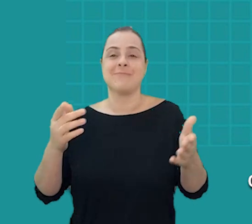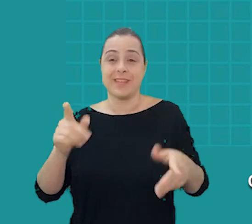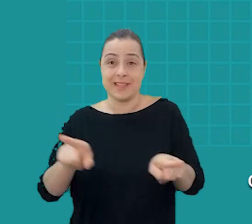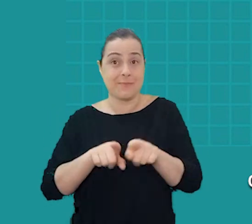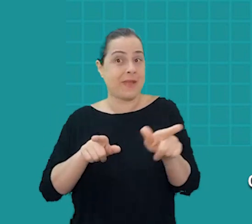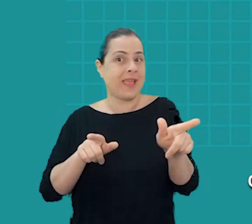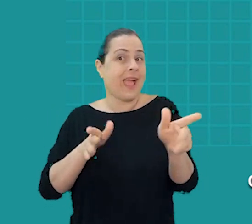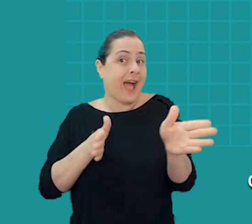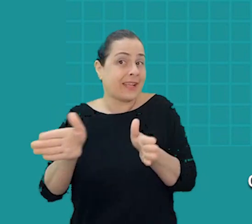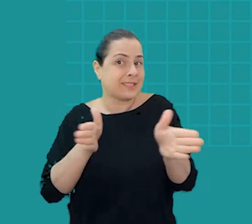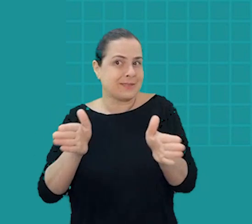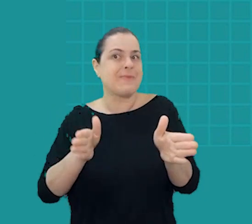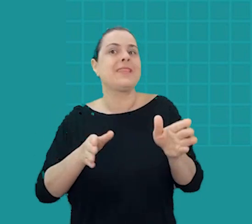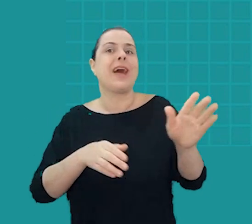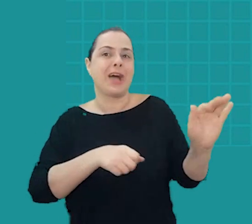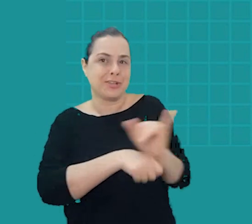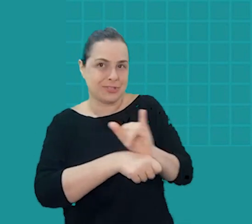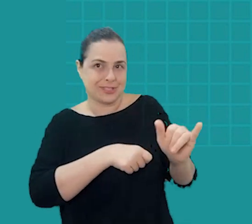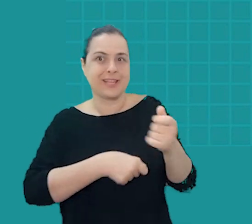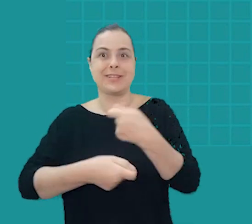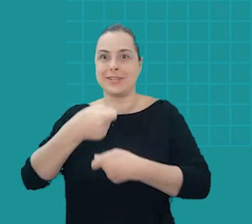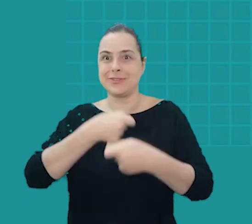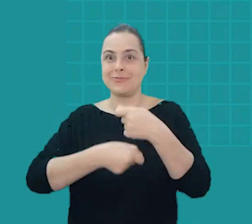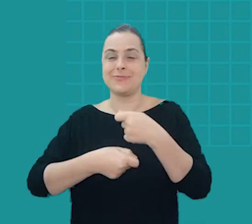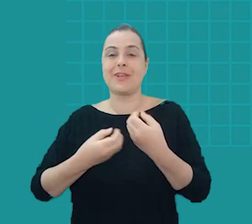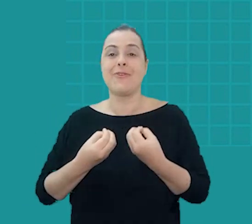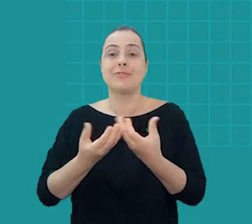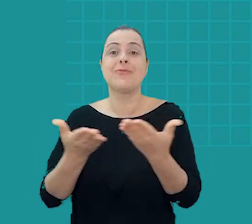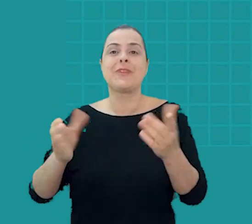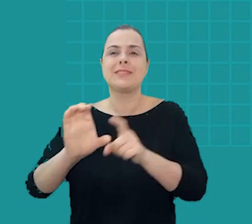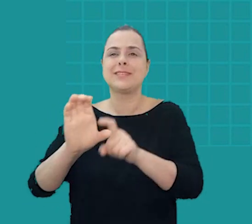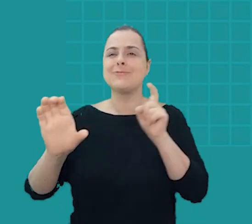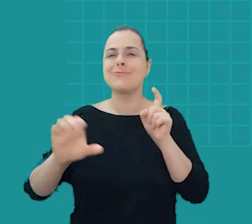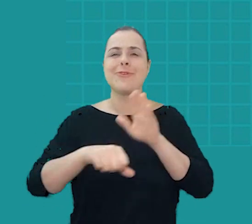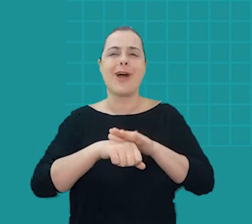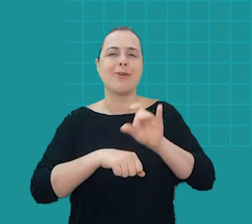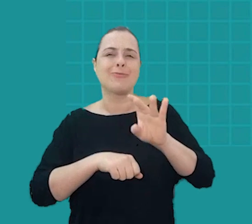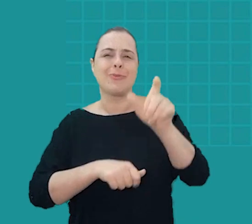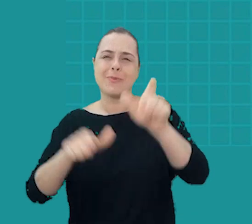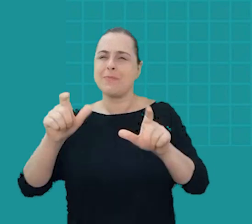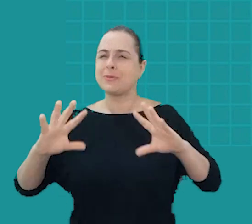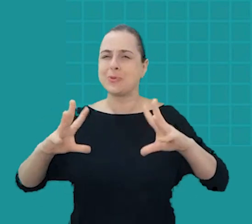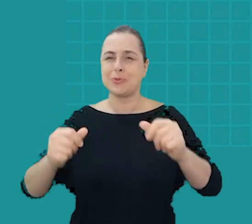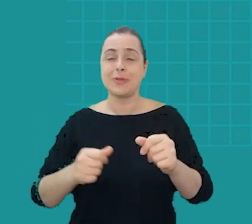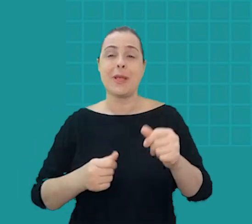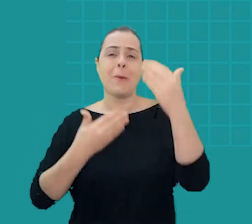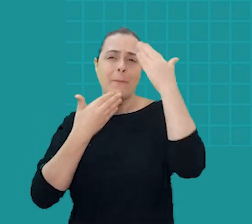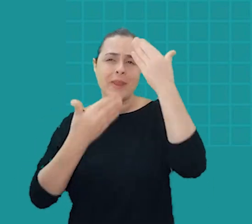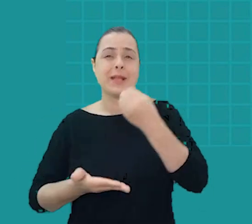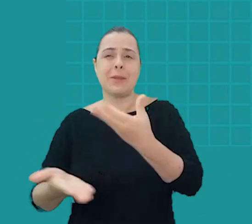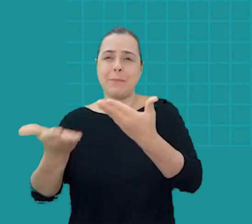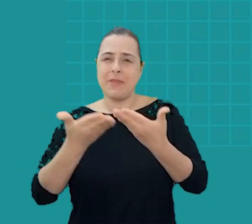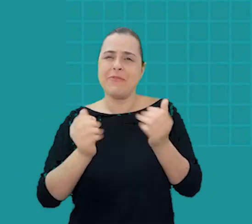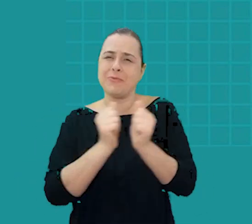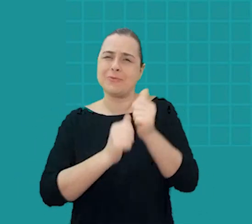uma estratégia para os negócios, dando essa autonomia para todo mundo. Thierry, muito bem-vindo e obrigada por estar com a gente de